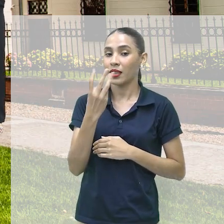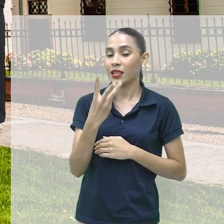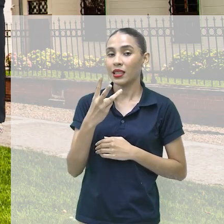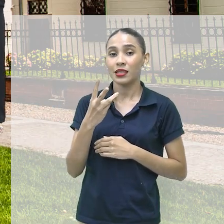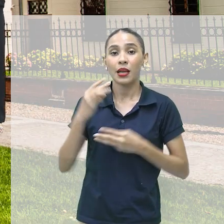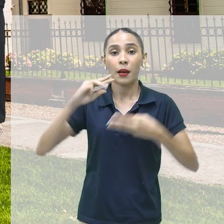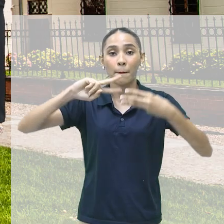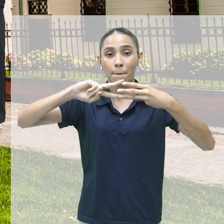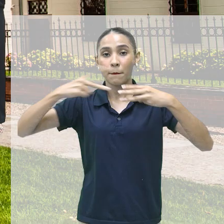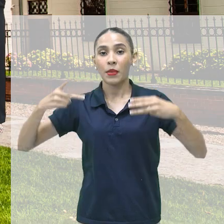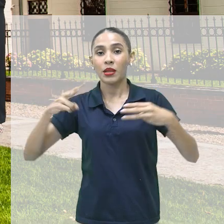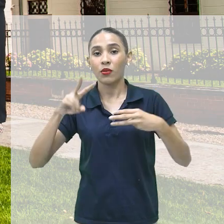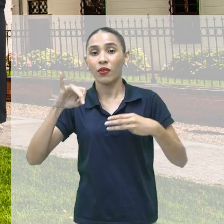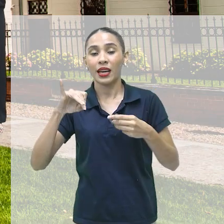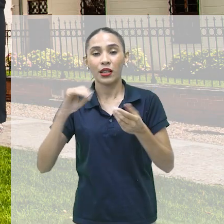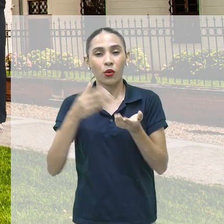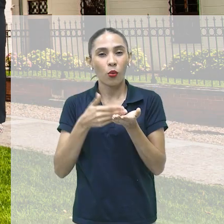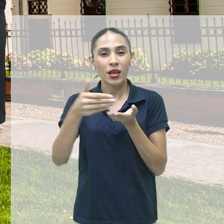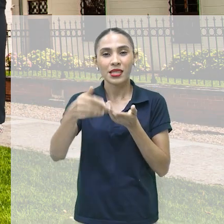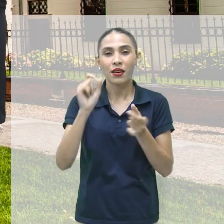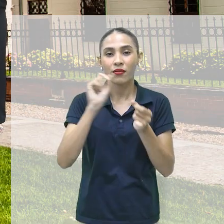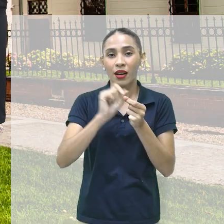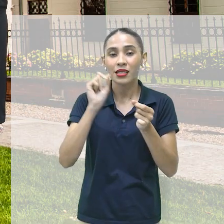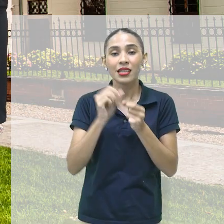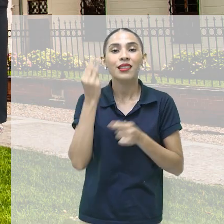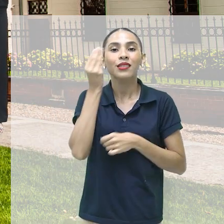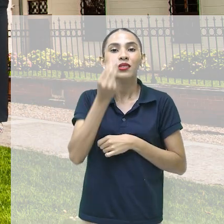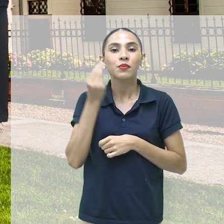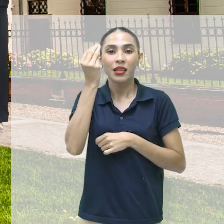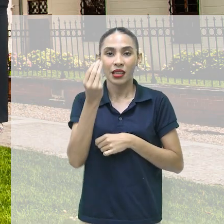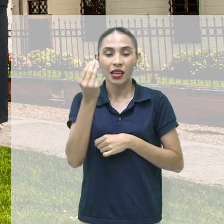1863, ele vai realizar ali experimentos, que são